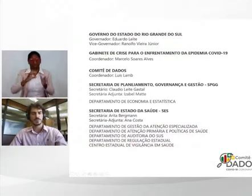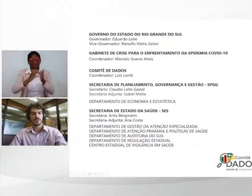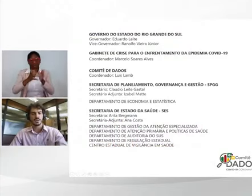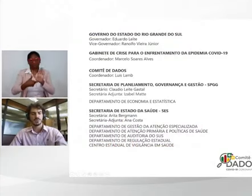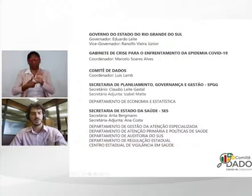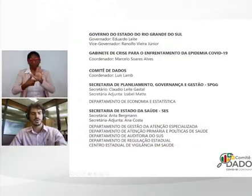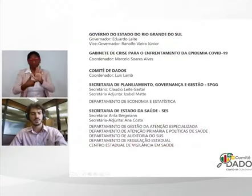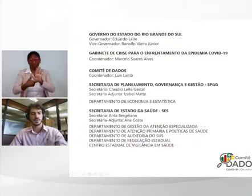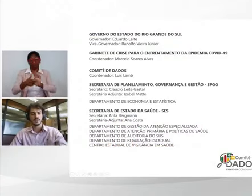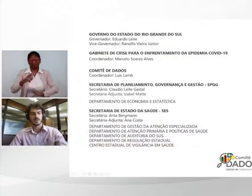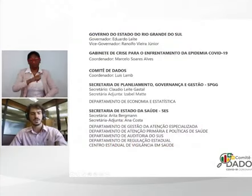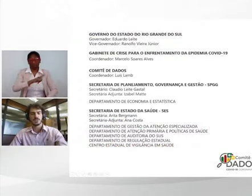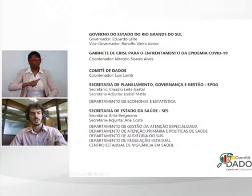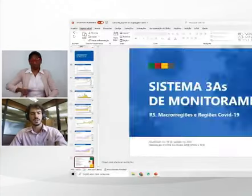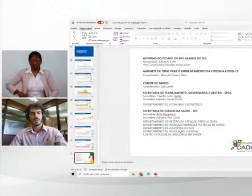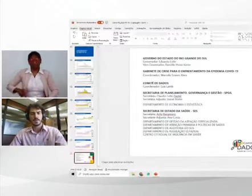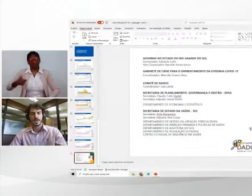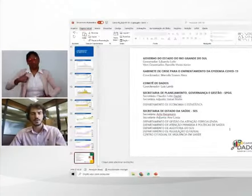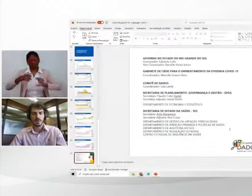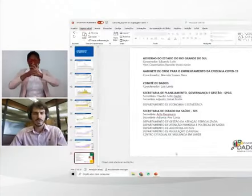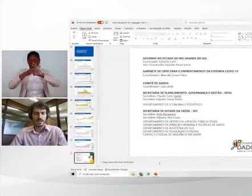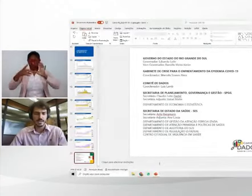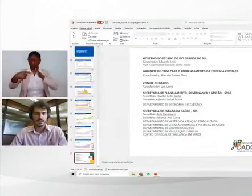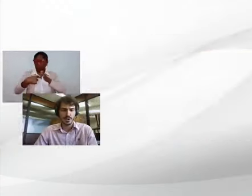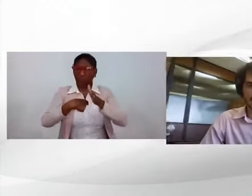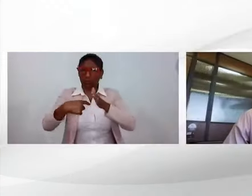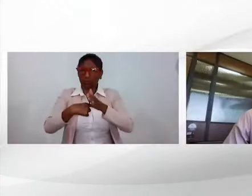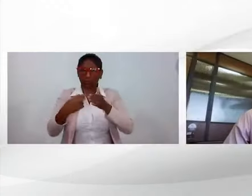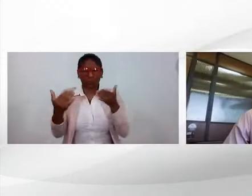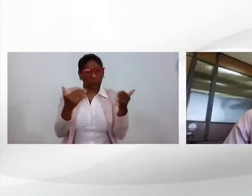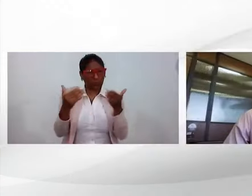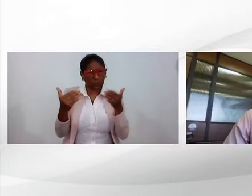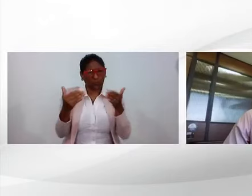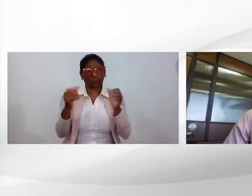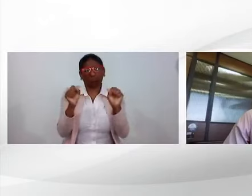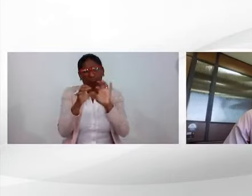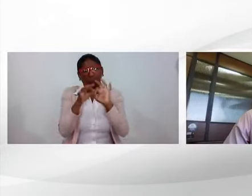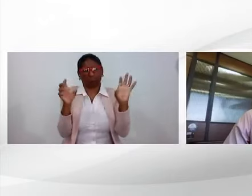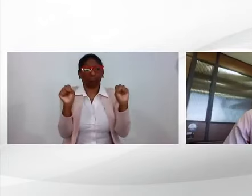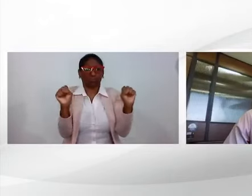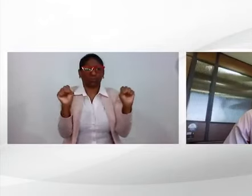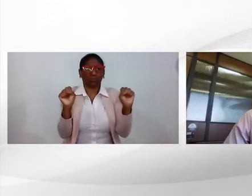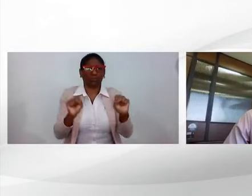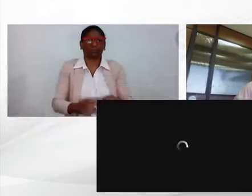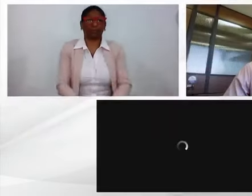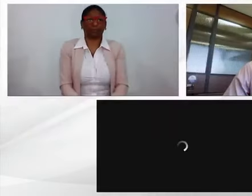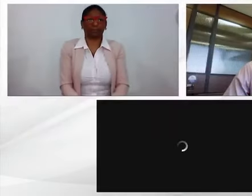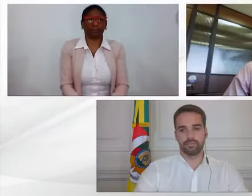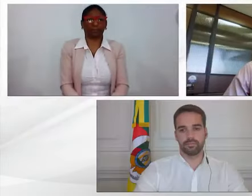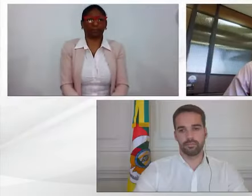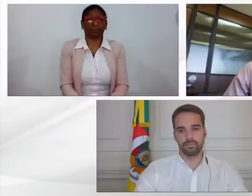senhor governador, eu fico à disposição para qualquer questionamento que venha a surgir.